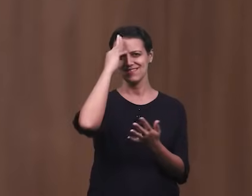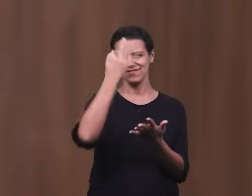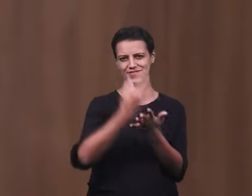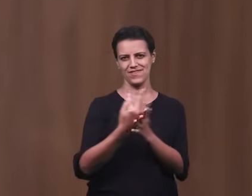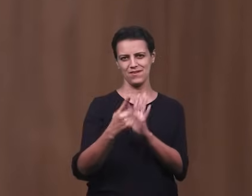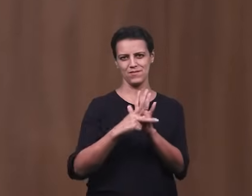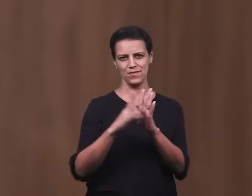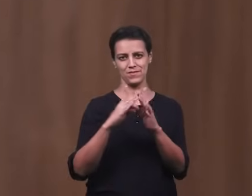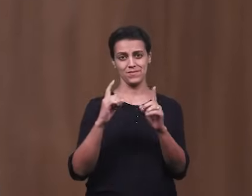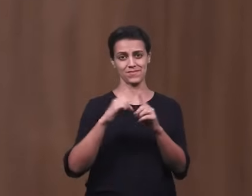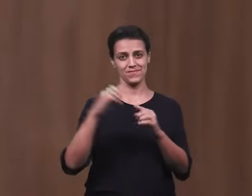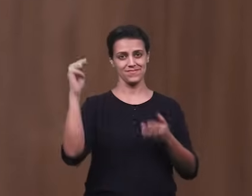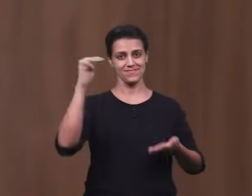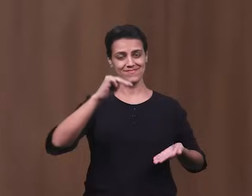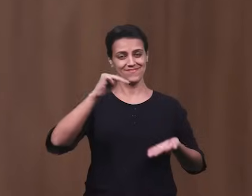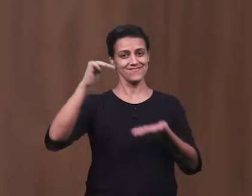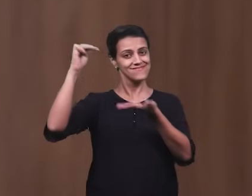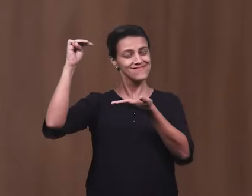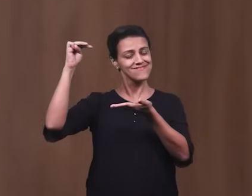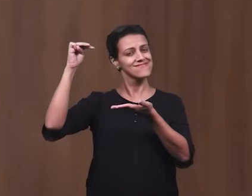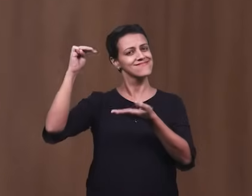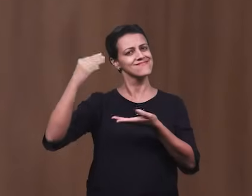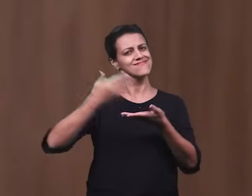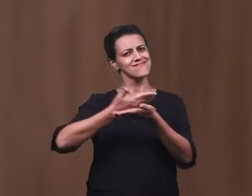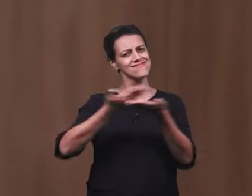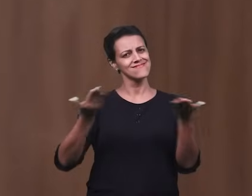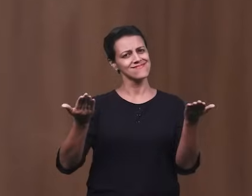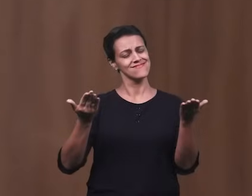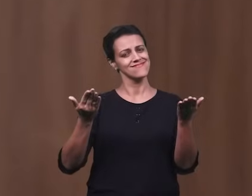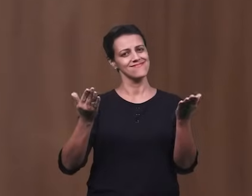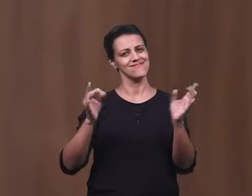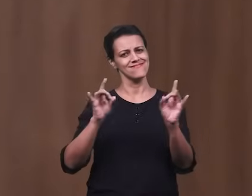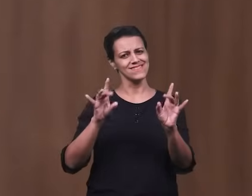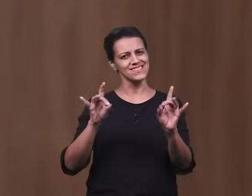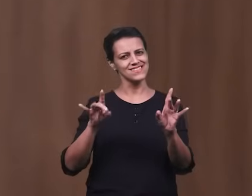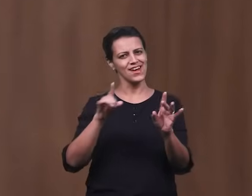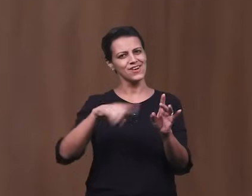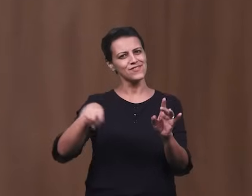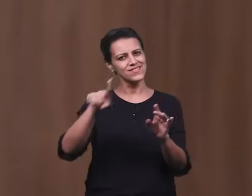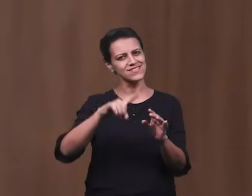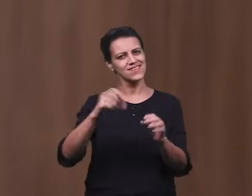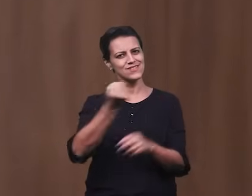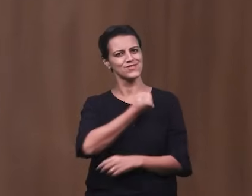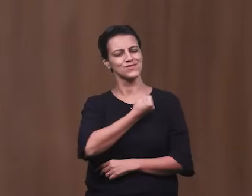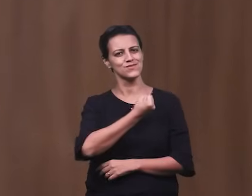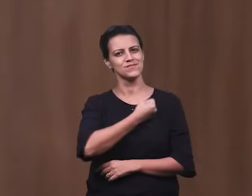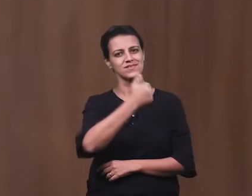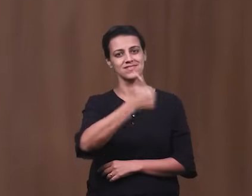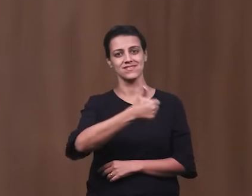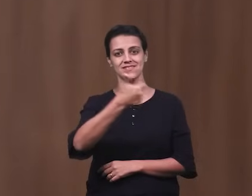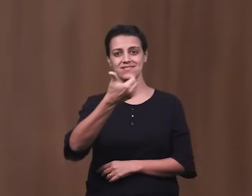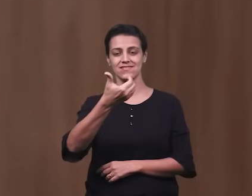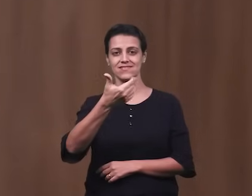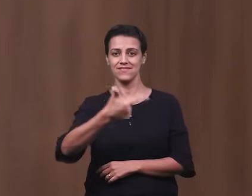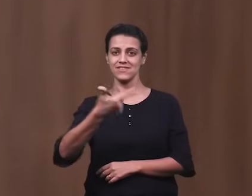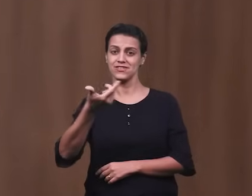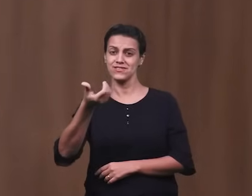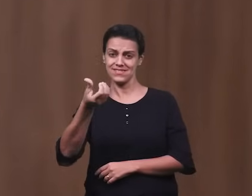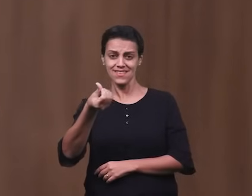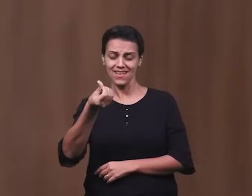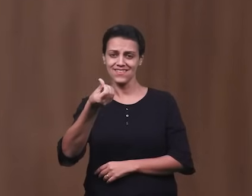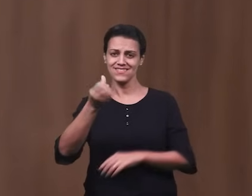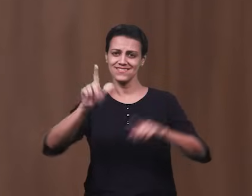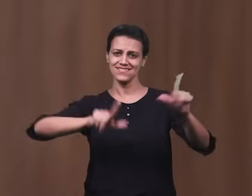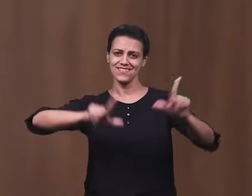Maranata. Quero fazer uma saudação especial aos nossos irmãos que estão nos acompanhando pelo canal 126 da TV Manaim, via